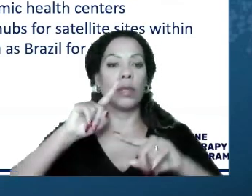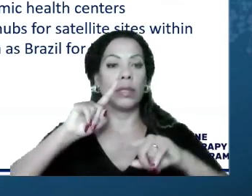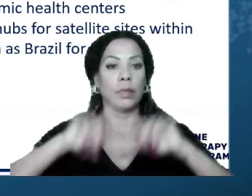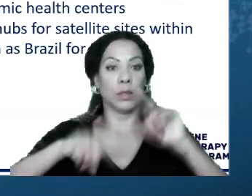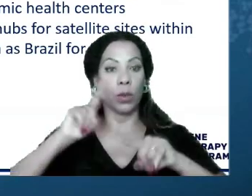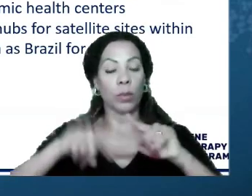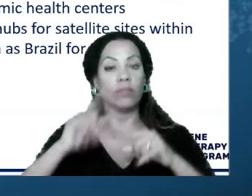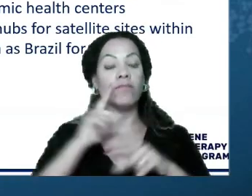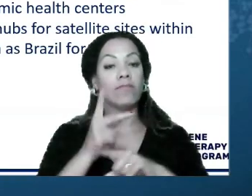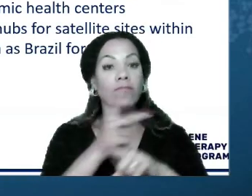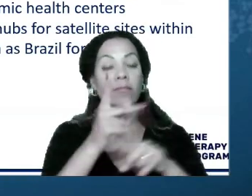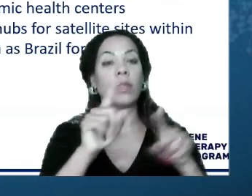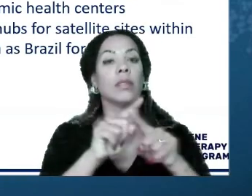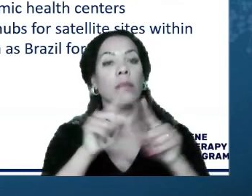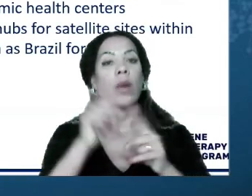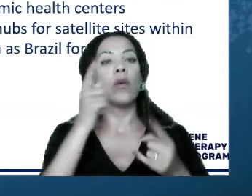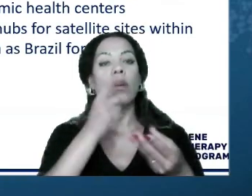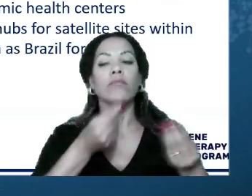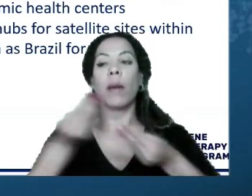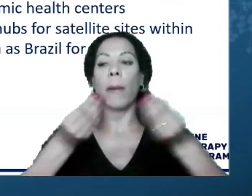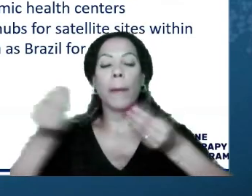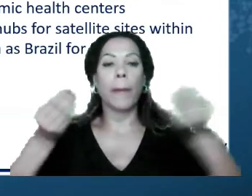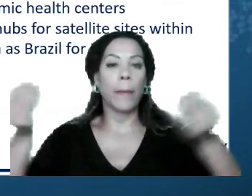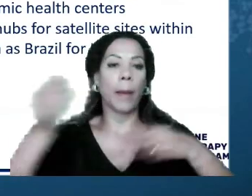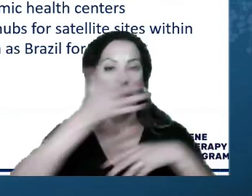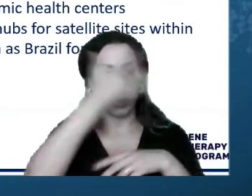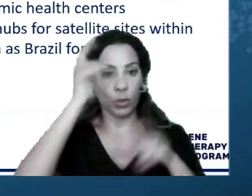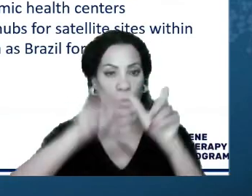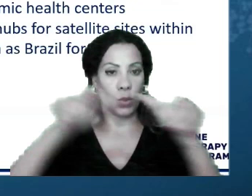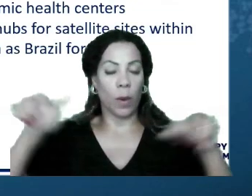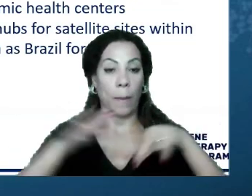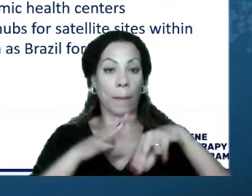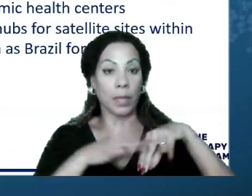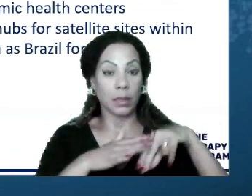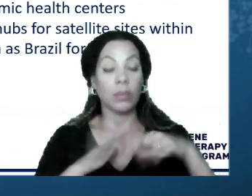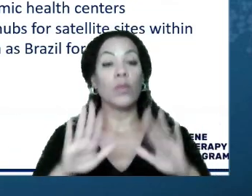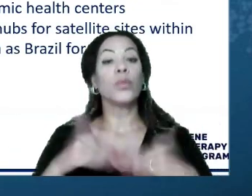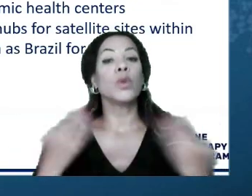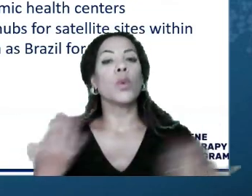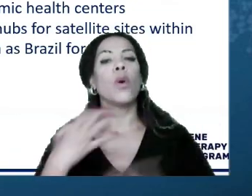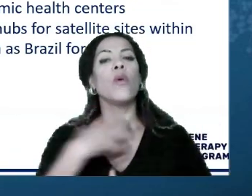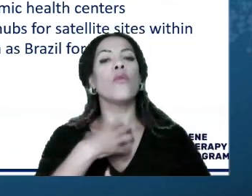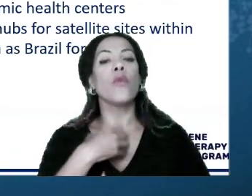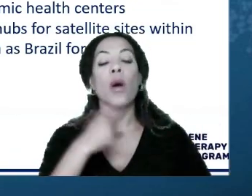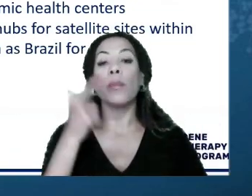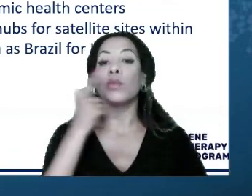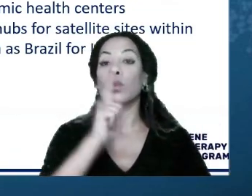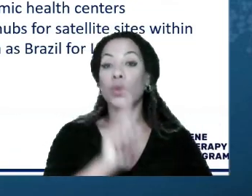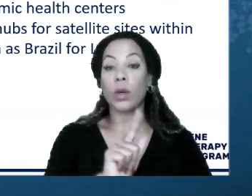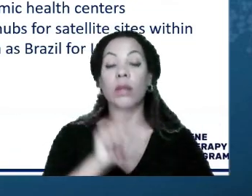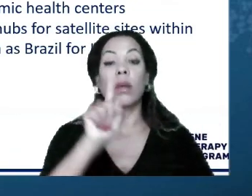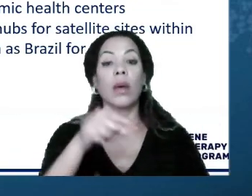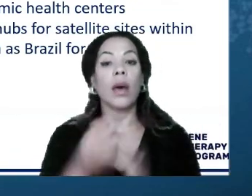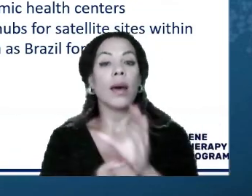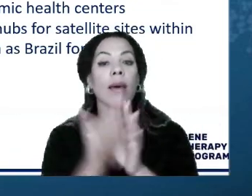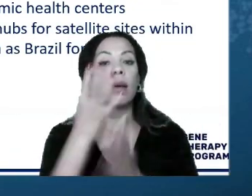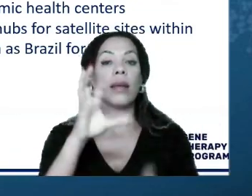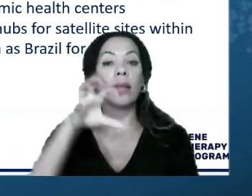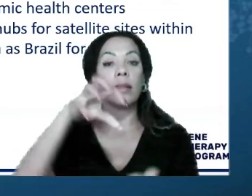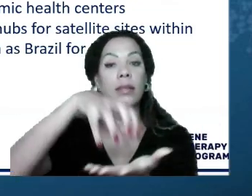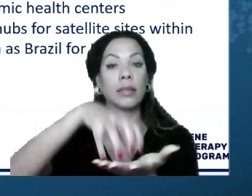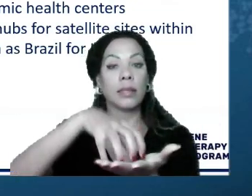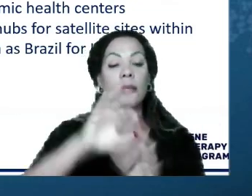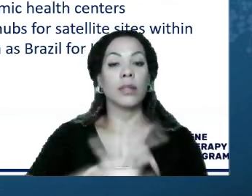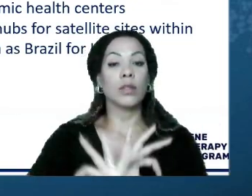e tê-los distribuídos para os pacientes. E uma forma de fazer isso é criar um centro de excelência